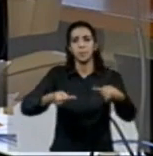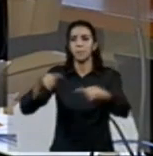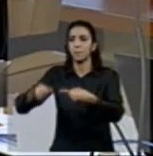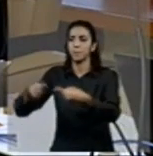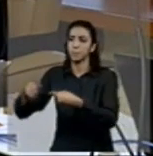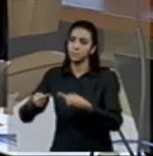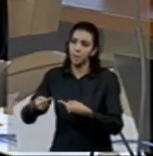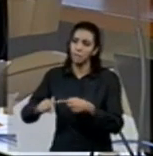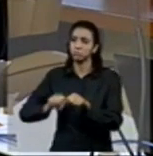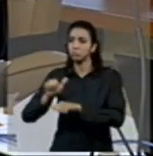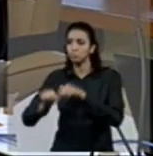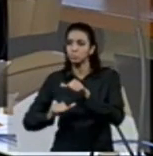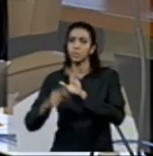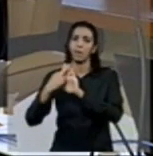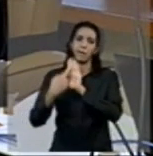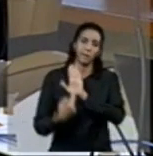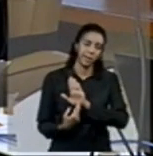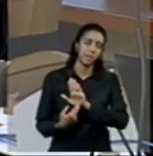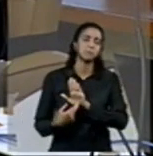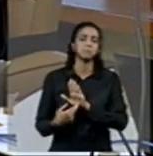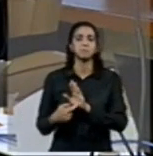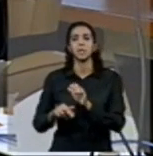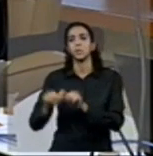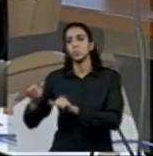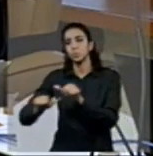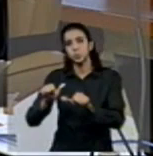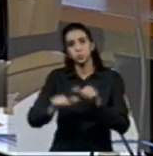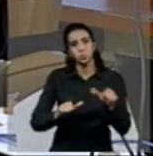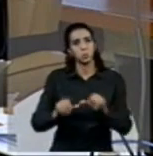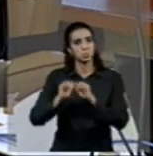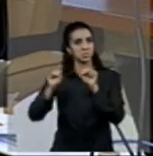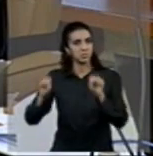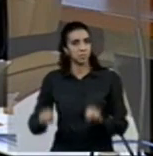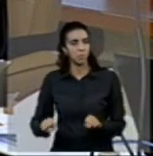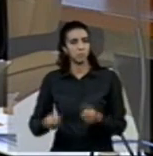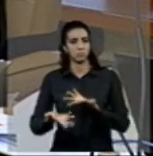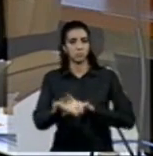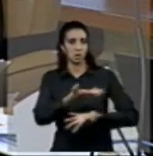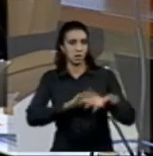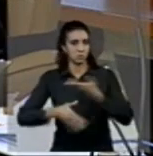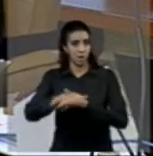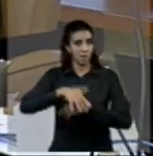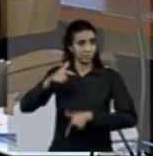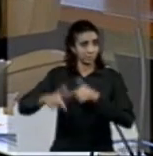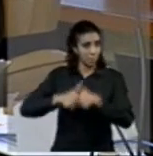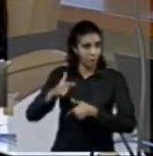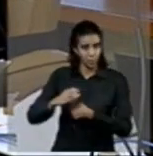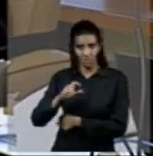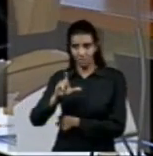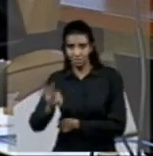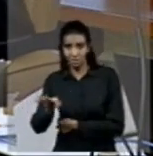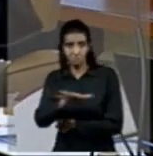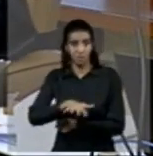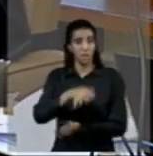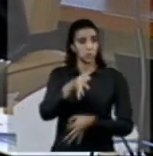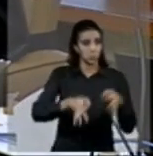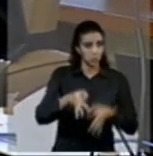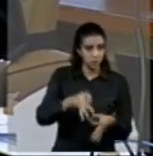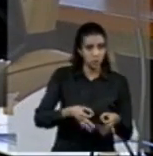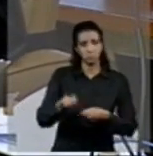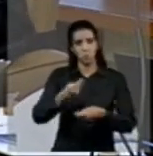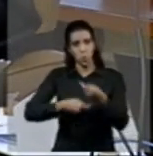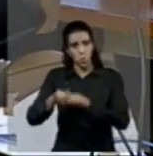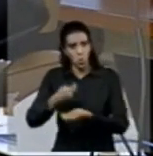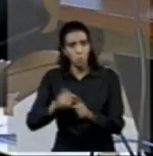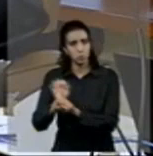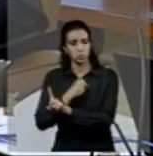de modificação estrutural dos sistemas de relações trabalhistas no campo jurídico,